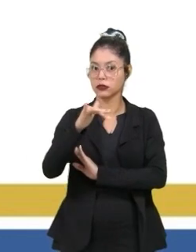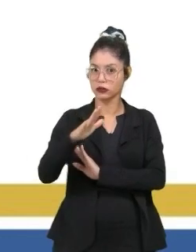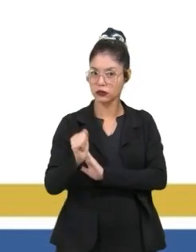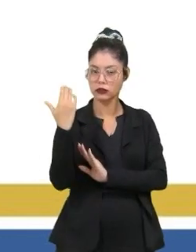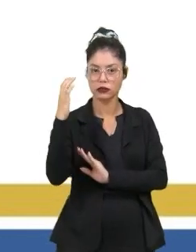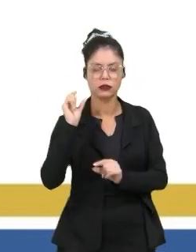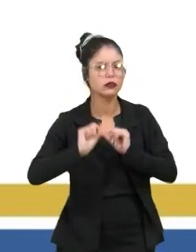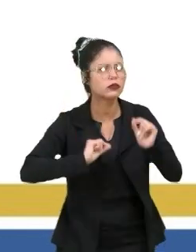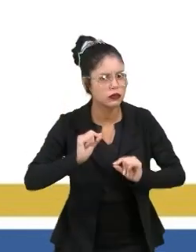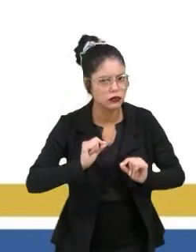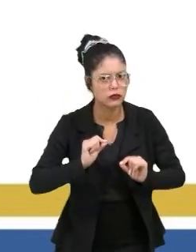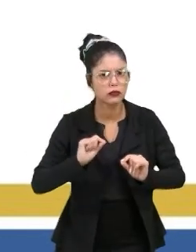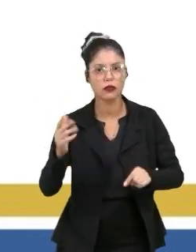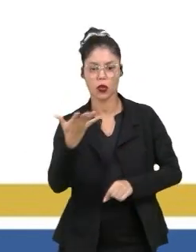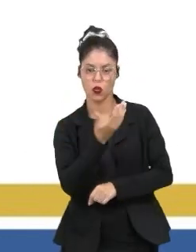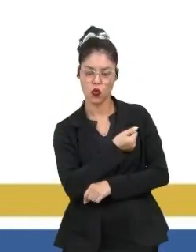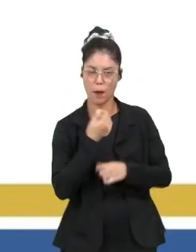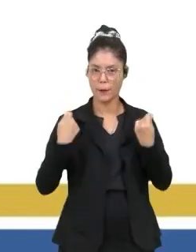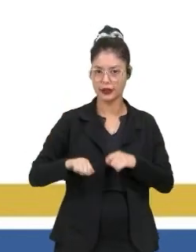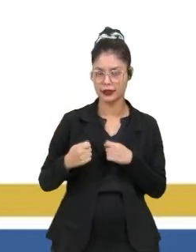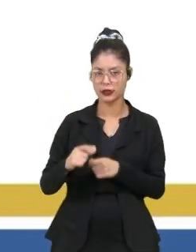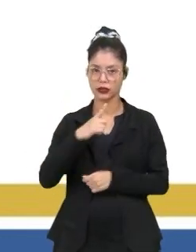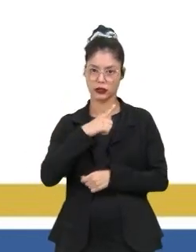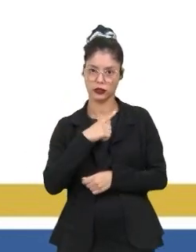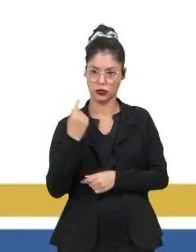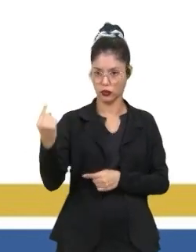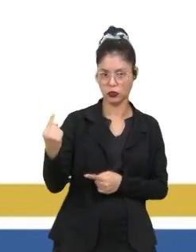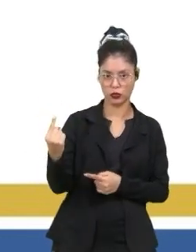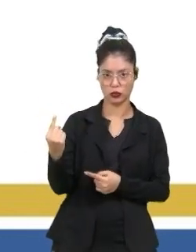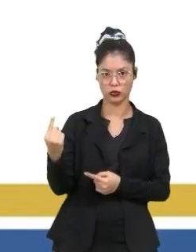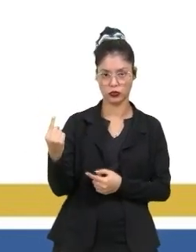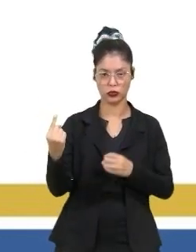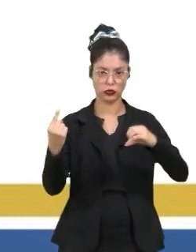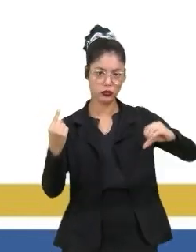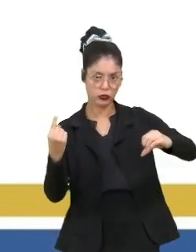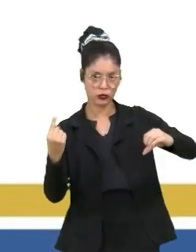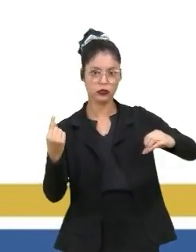é notação científica? O número precisa estar entre 1 e